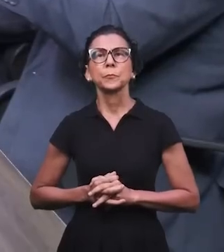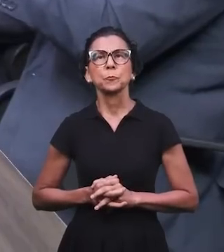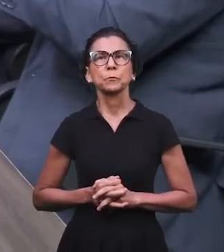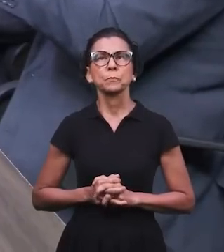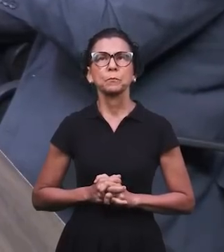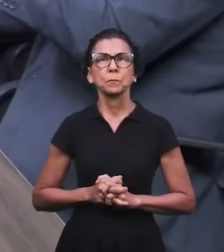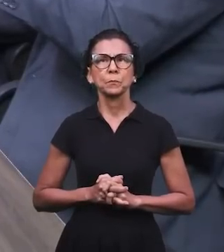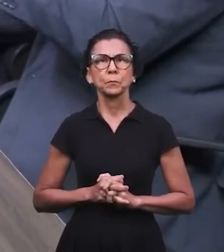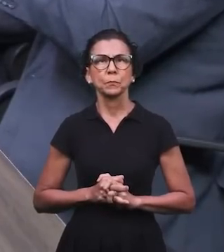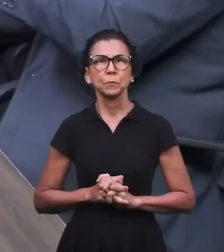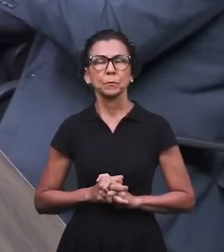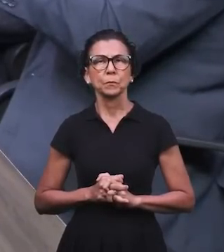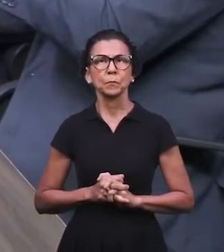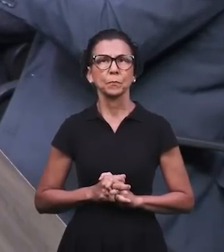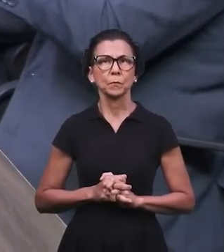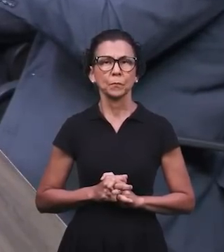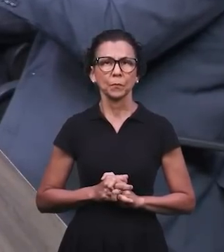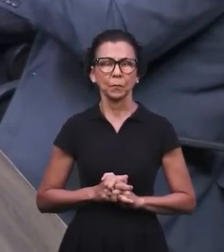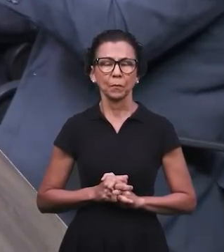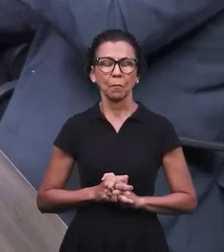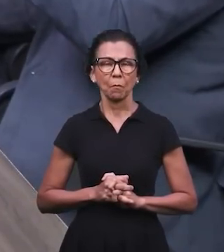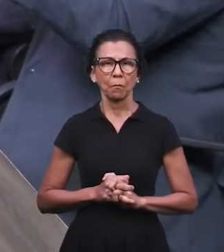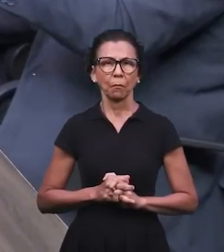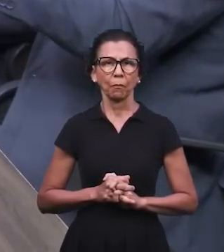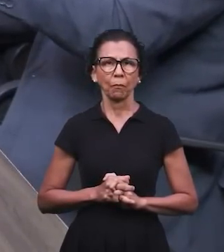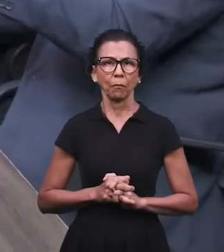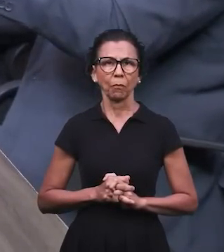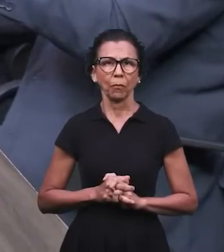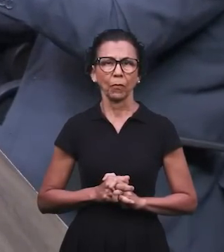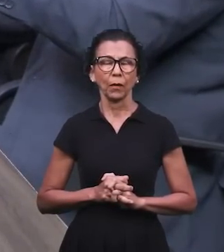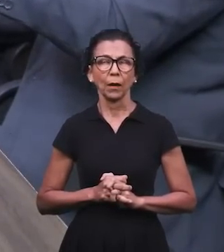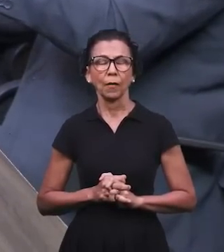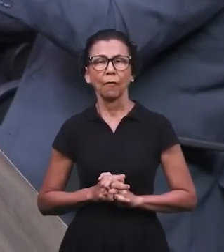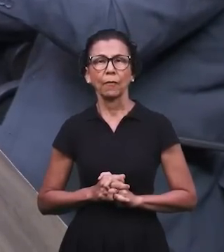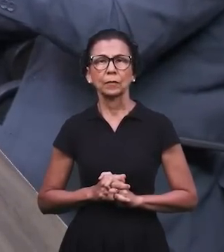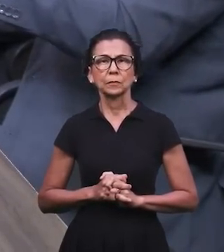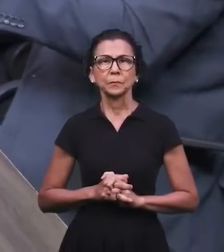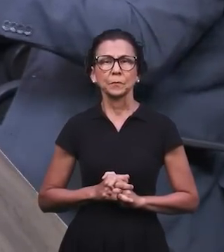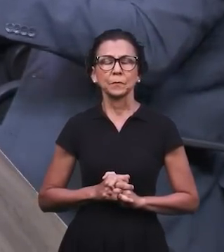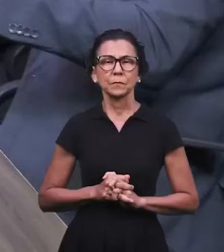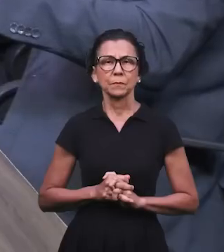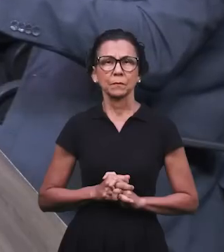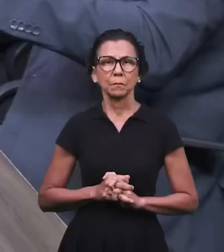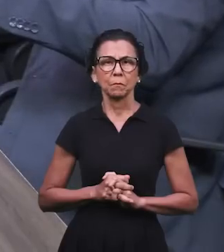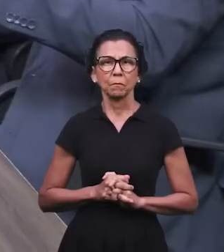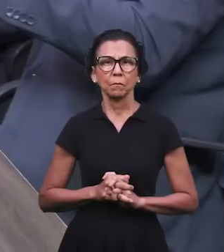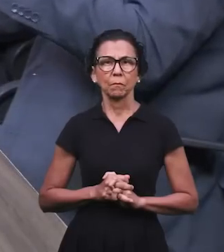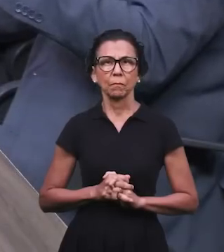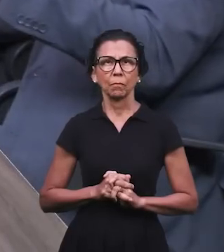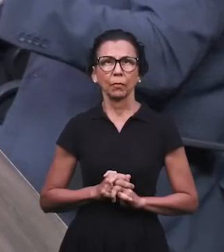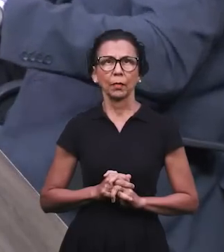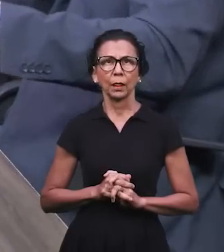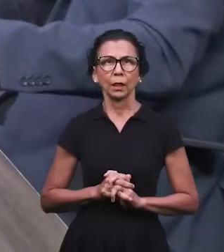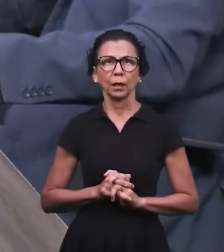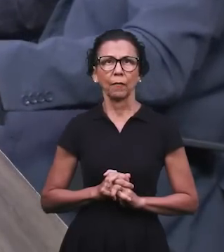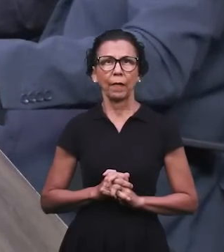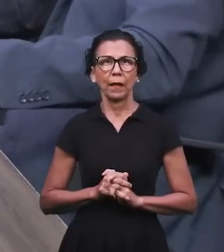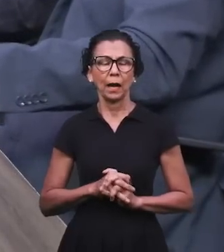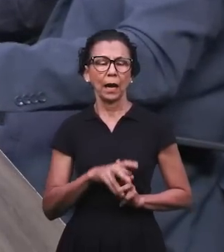grandes proporções. É como se fosse uma reverberação. Ali funcionou como uma caixa ressonante. Né? Uma